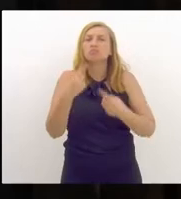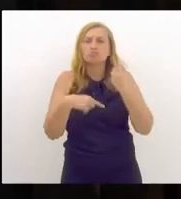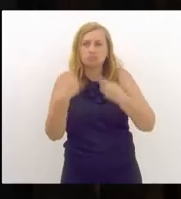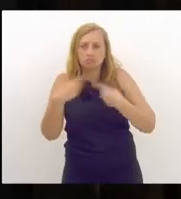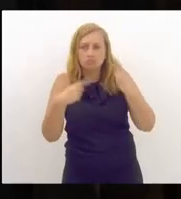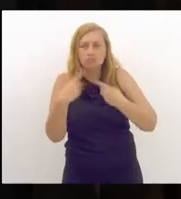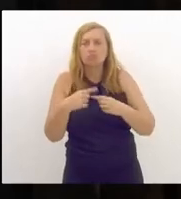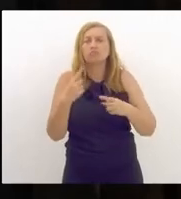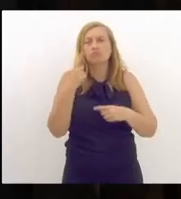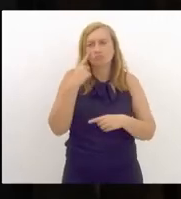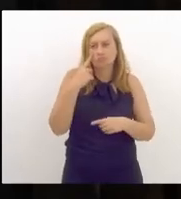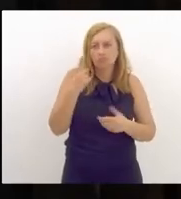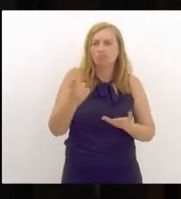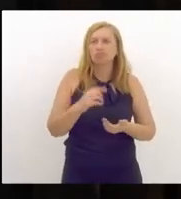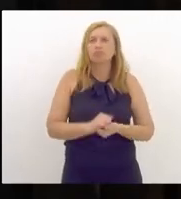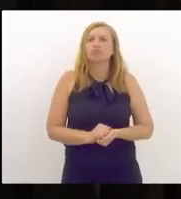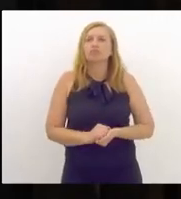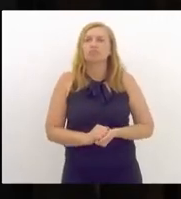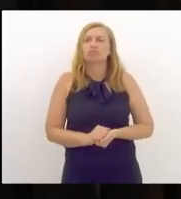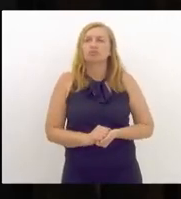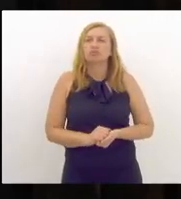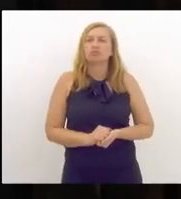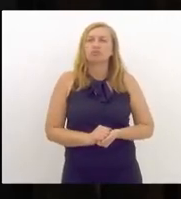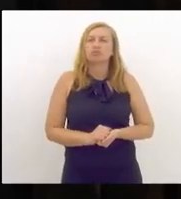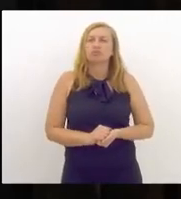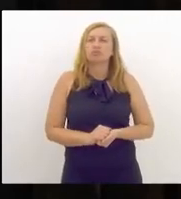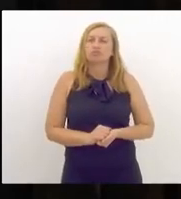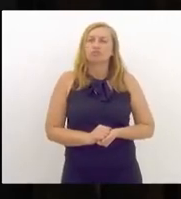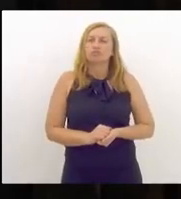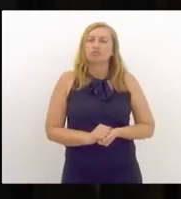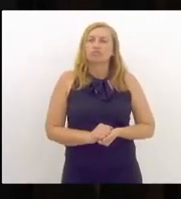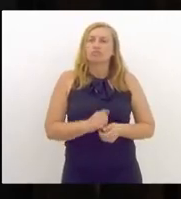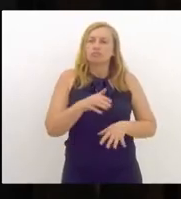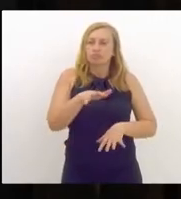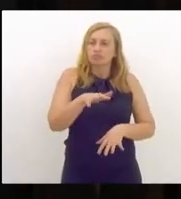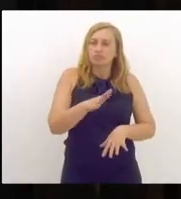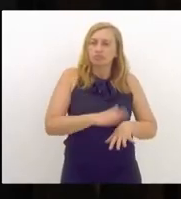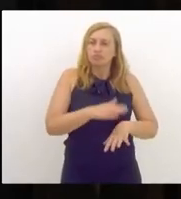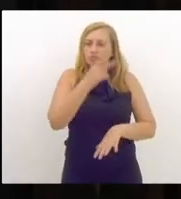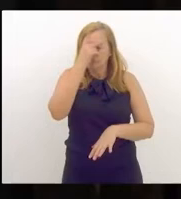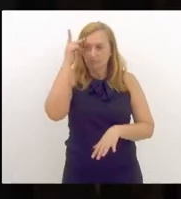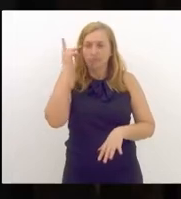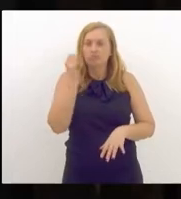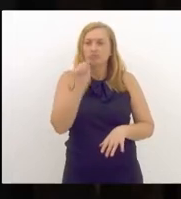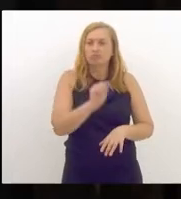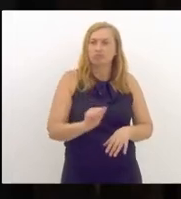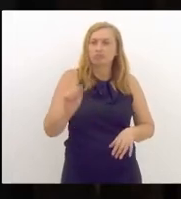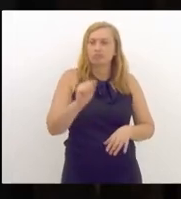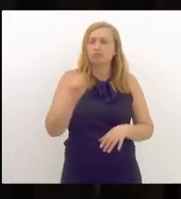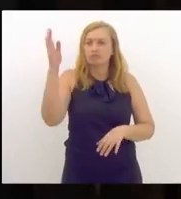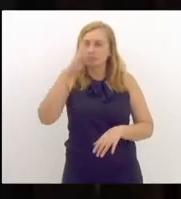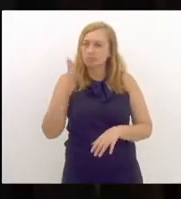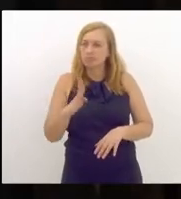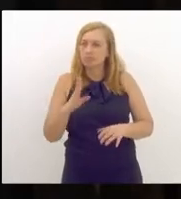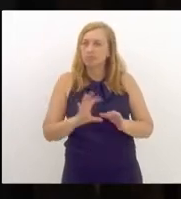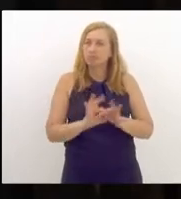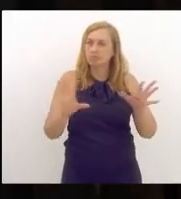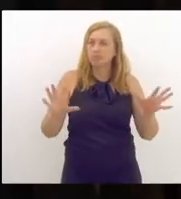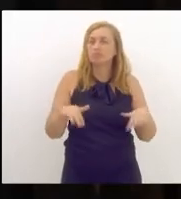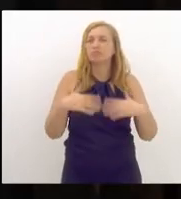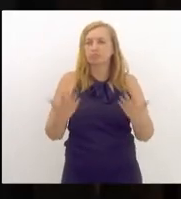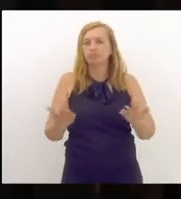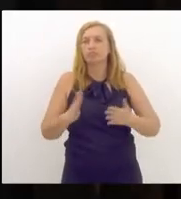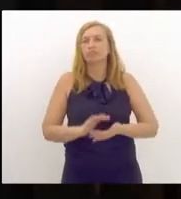que a gente tem feito muita discussões a coisa Eduardo Soares a trazendo mais gente trazendo o pessoal da Associação Brasileira de Juiz pela democracia Mas é